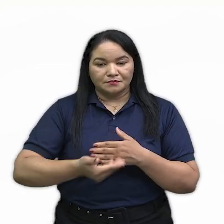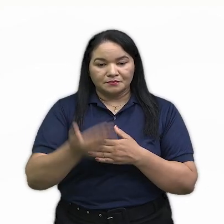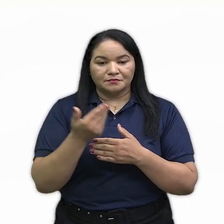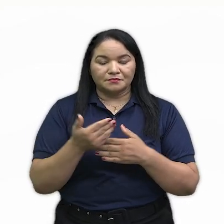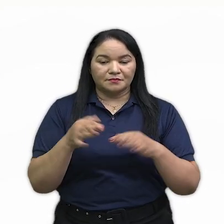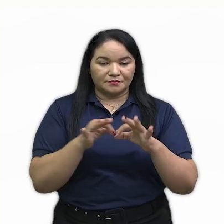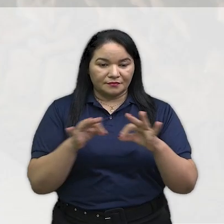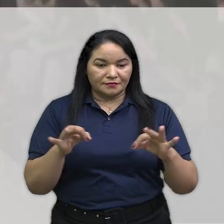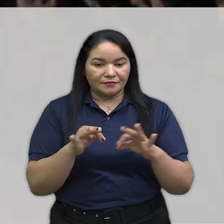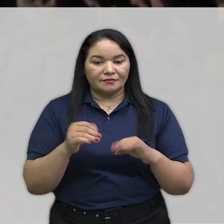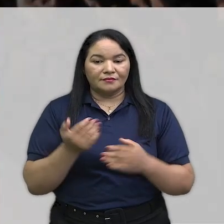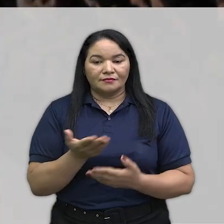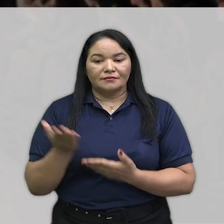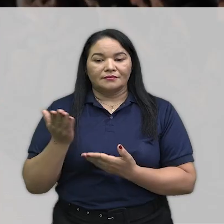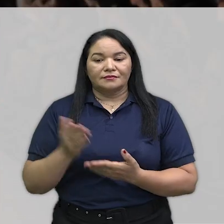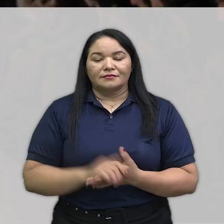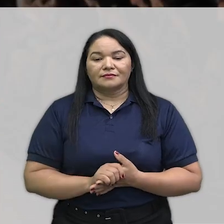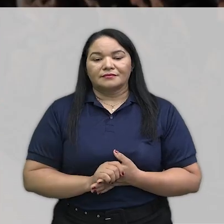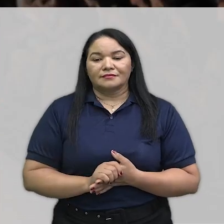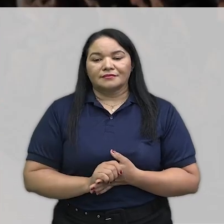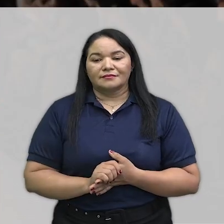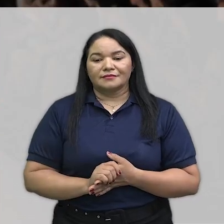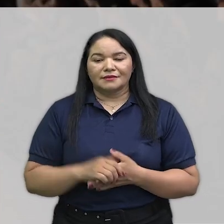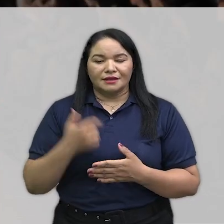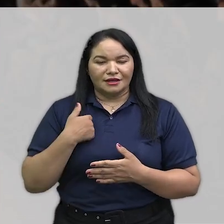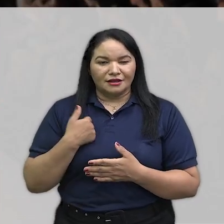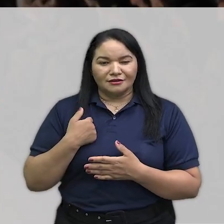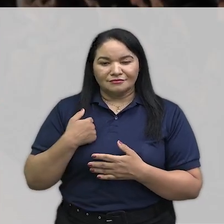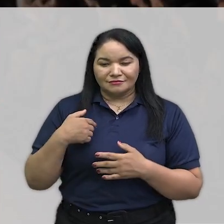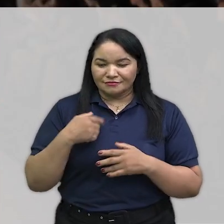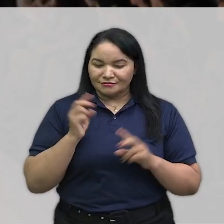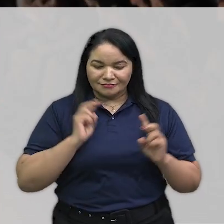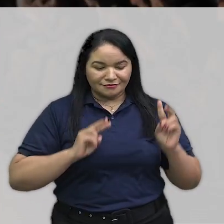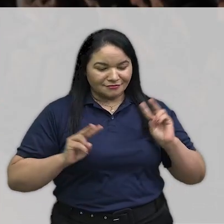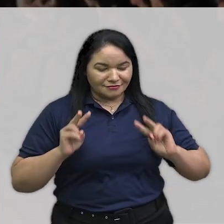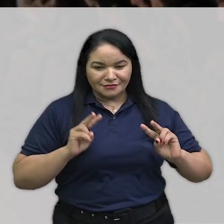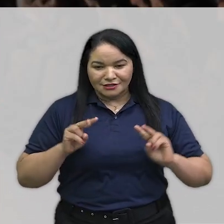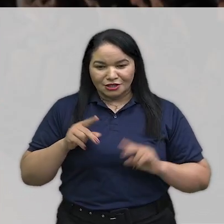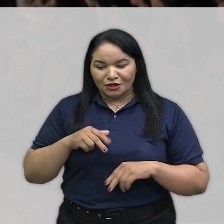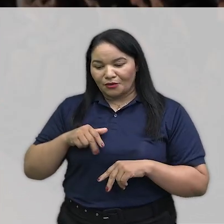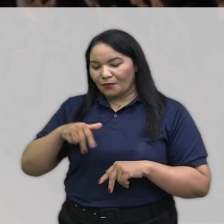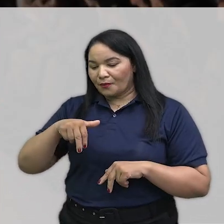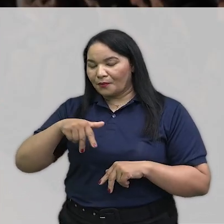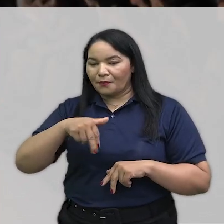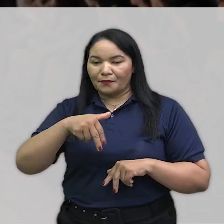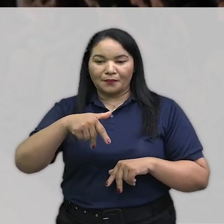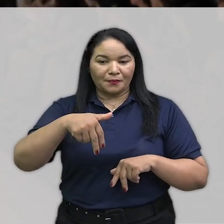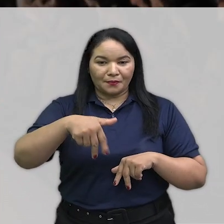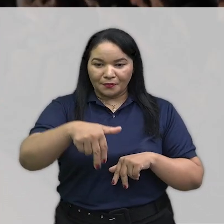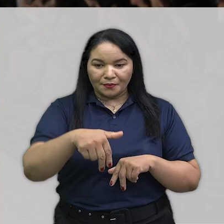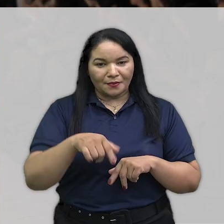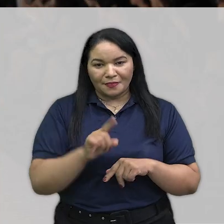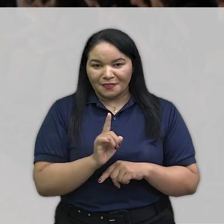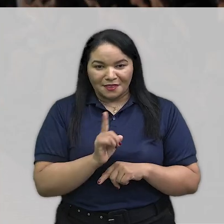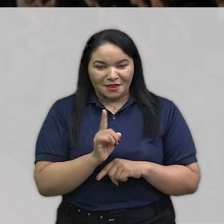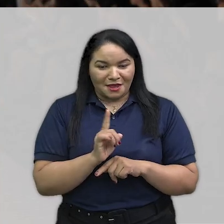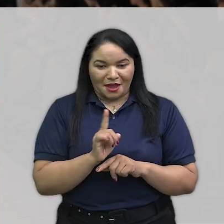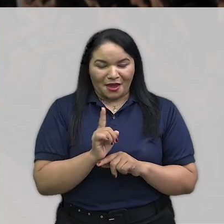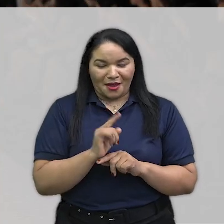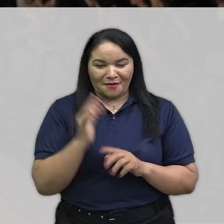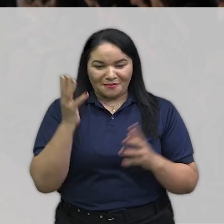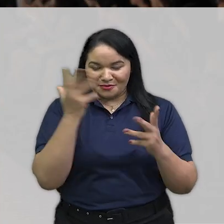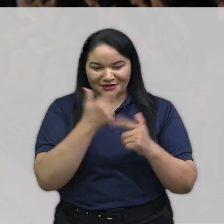medida de tendência central. Bem, eu estou aqui numa passarela, não porque eu sou tão bonito assim, né? Sabemos que não